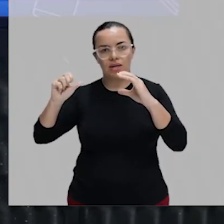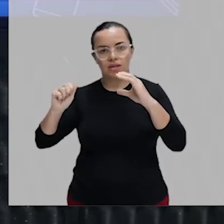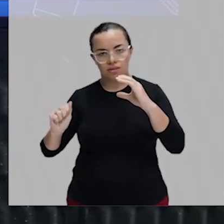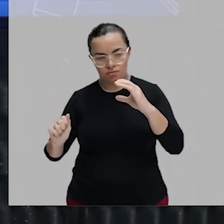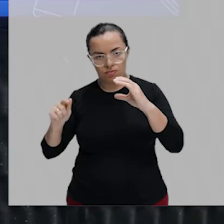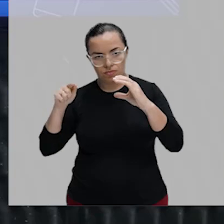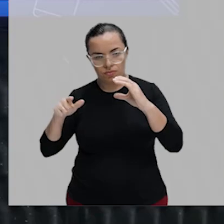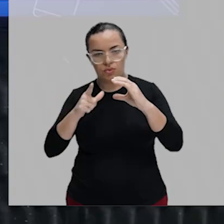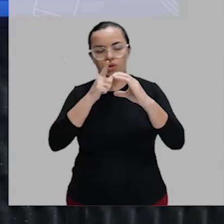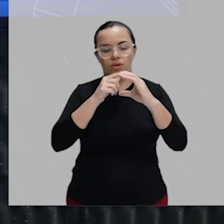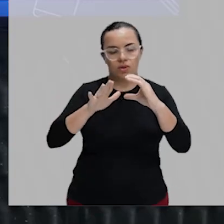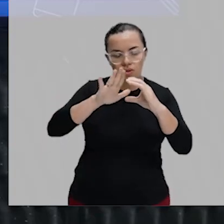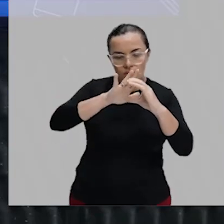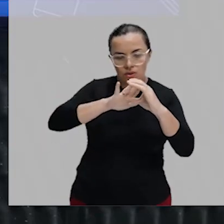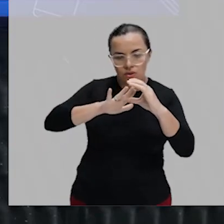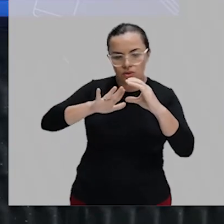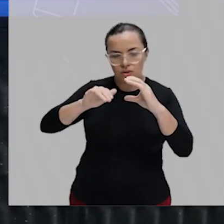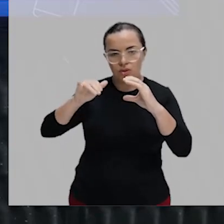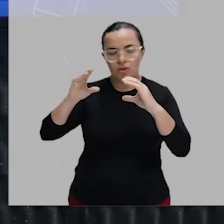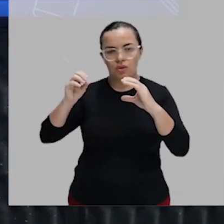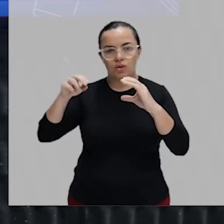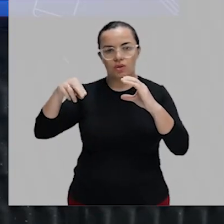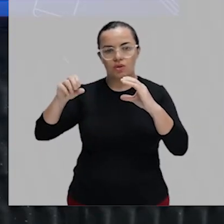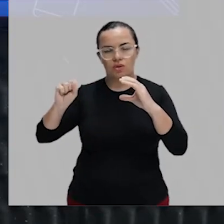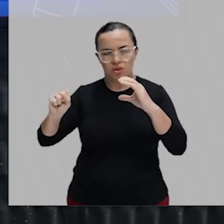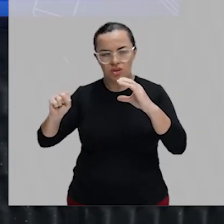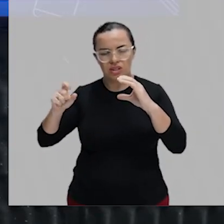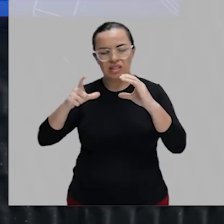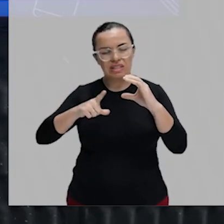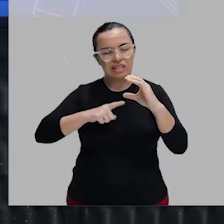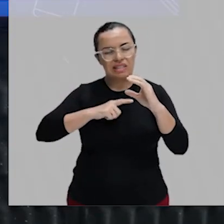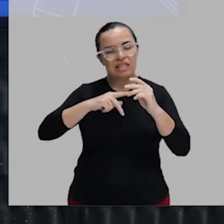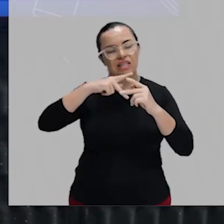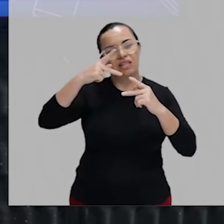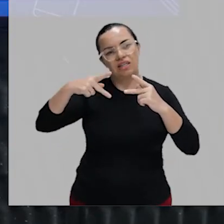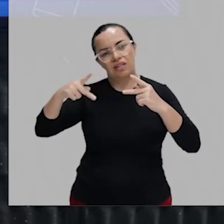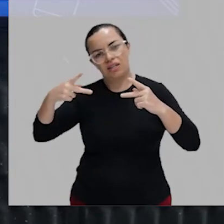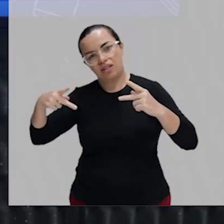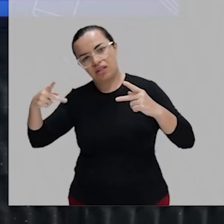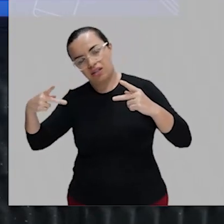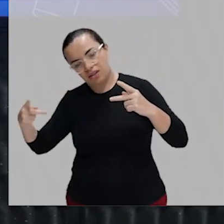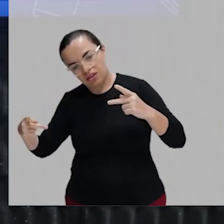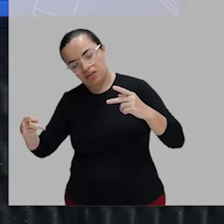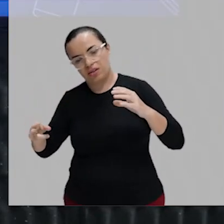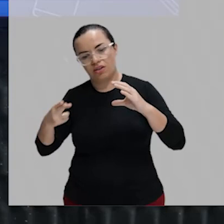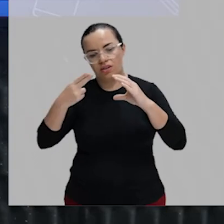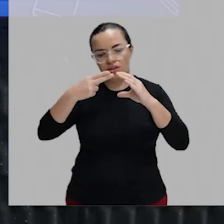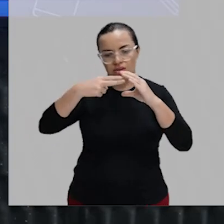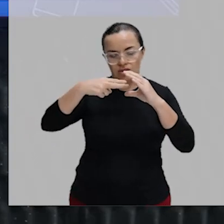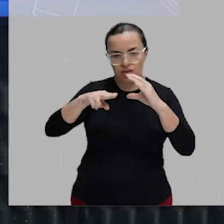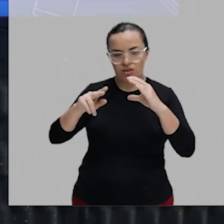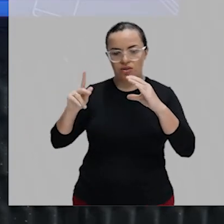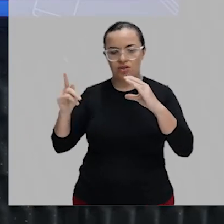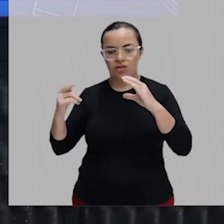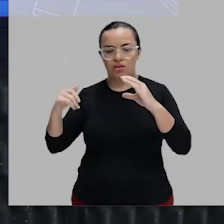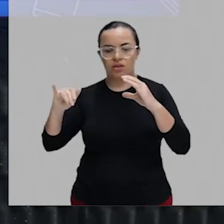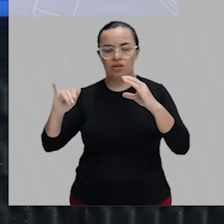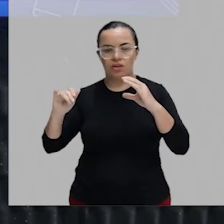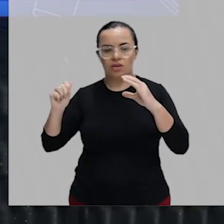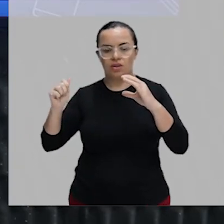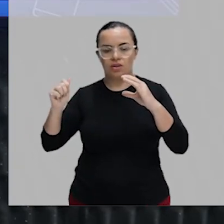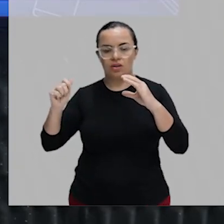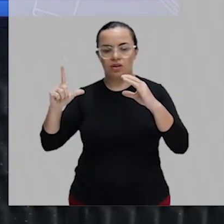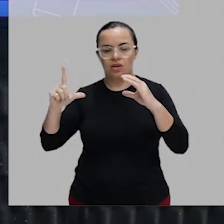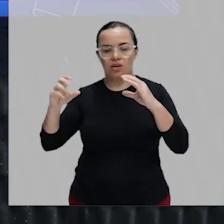ali, é um líquido repleto de íons, de proteínas, né? E é chamado de hialoplasma, esse líquido,